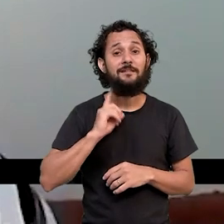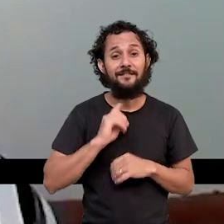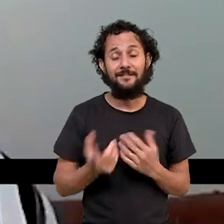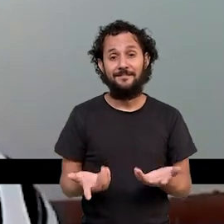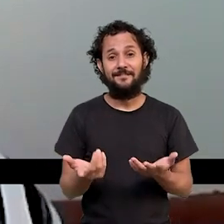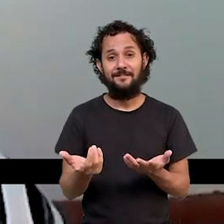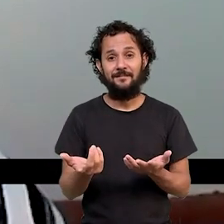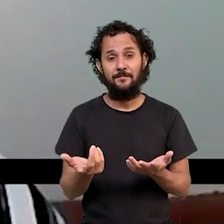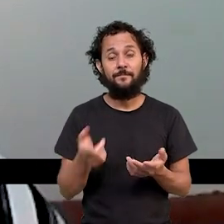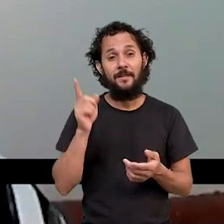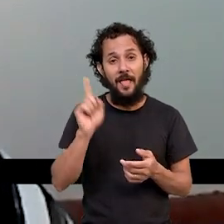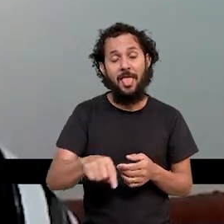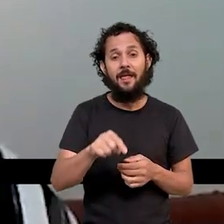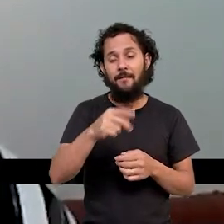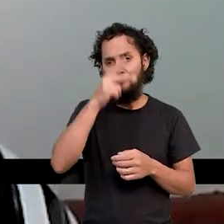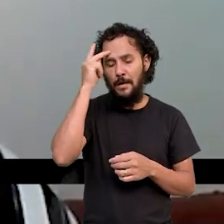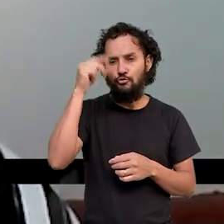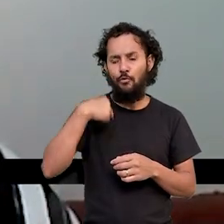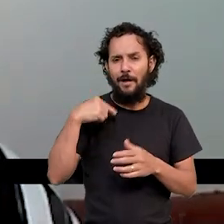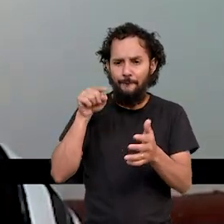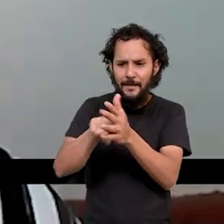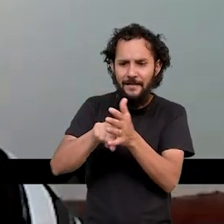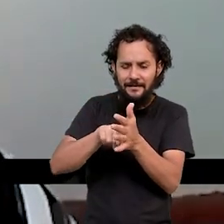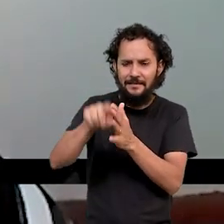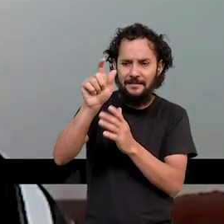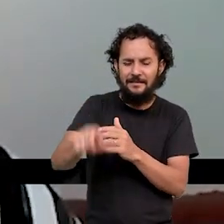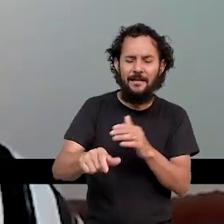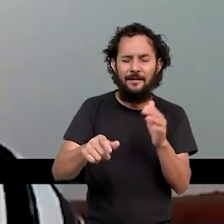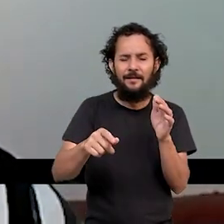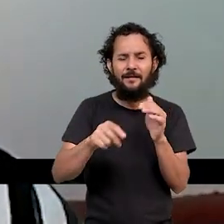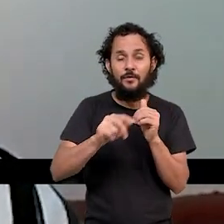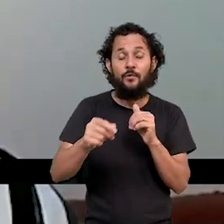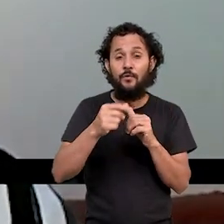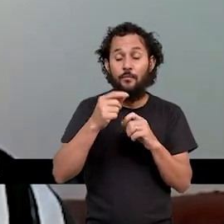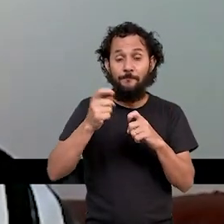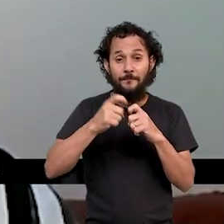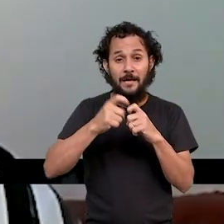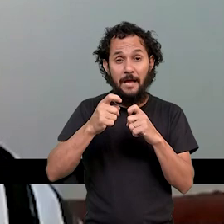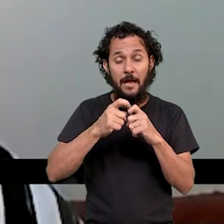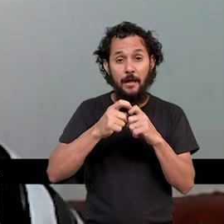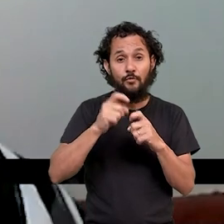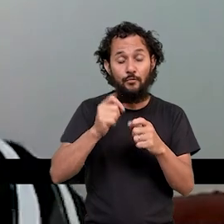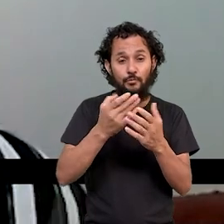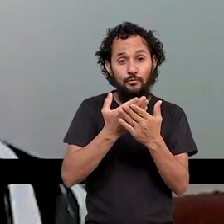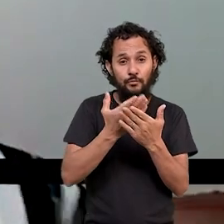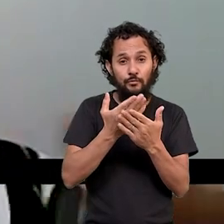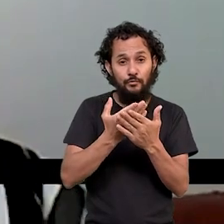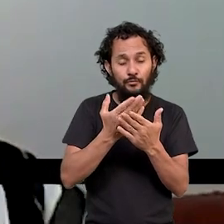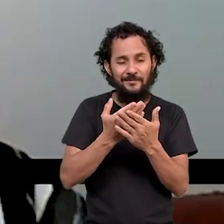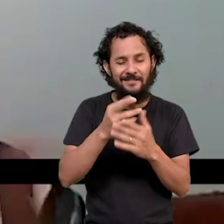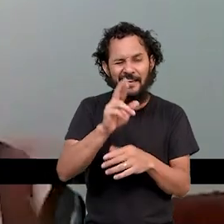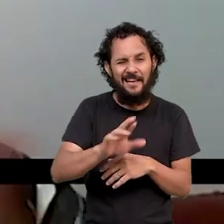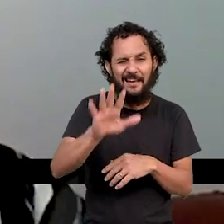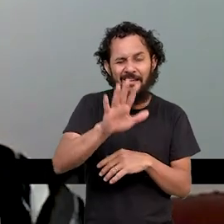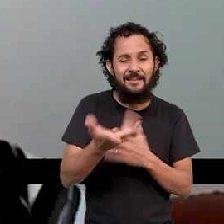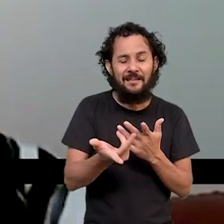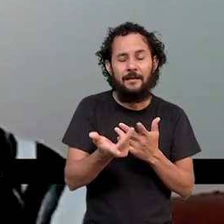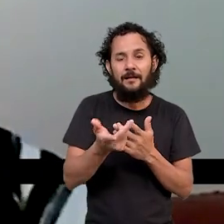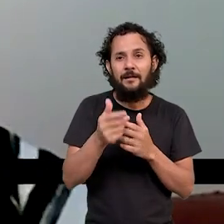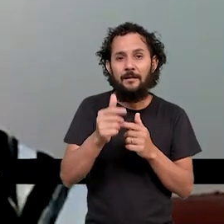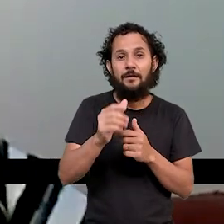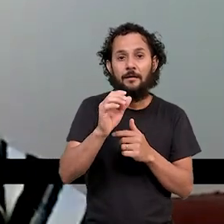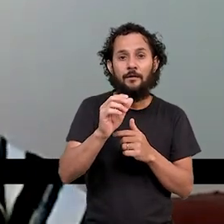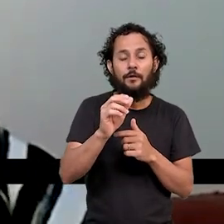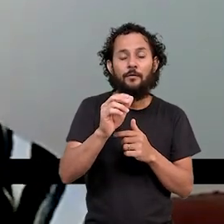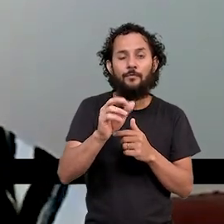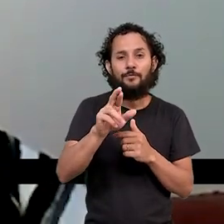Minas, né? Um dos sujeitos que eu pesquisei, ele é um médico que sai, ele vai estudar ali na região que seria